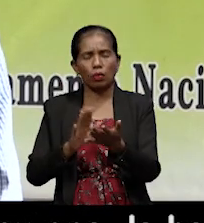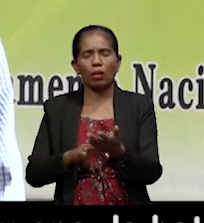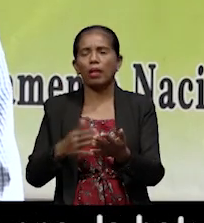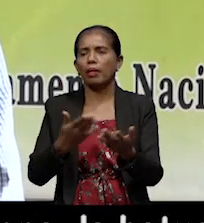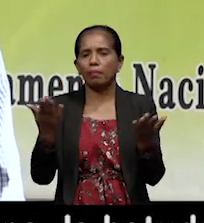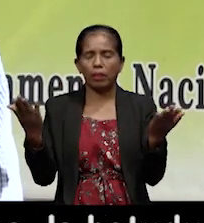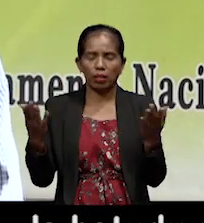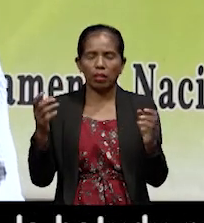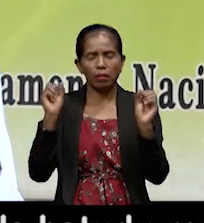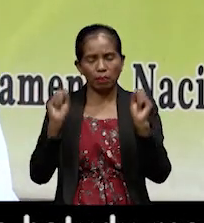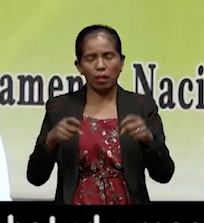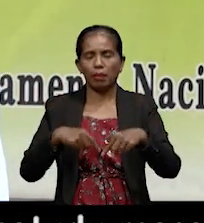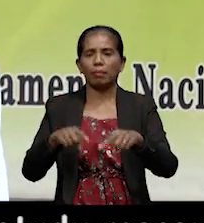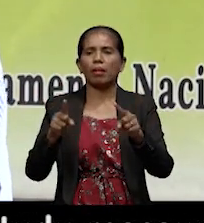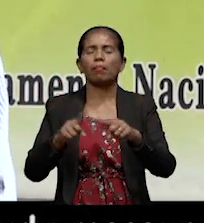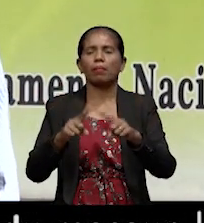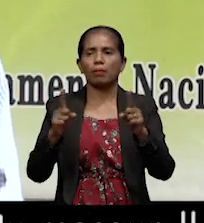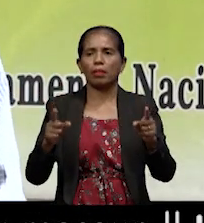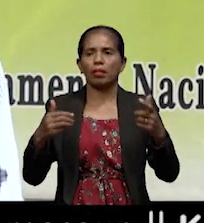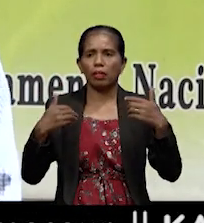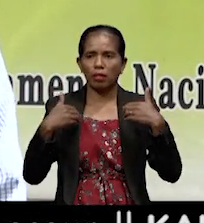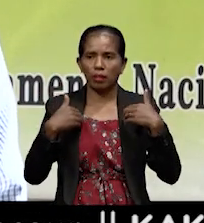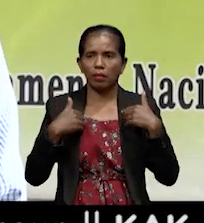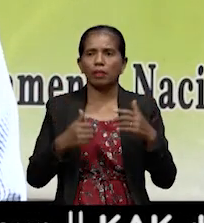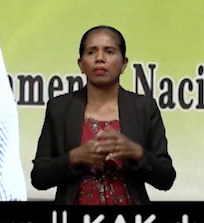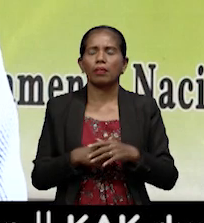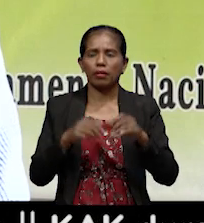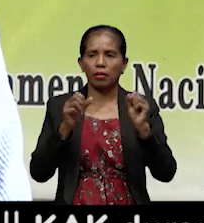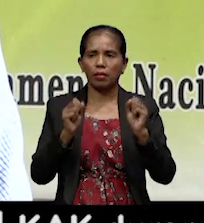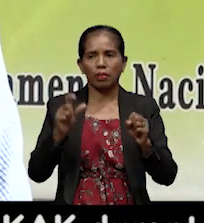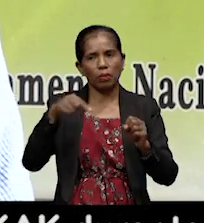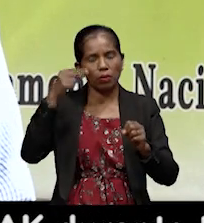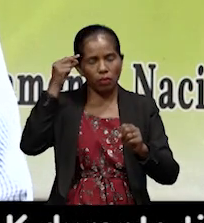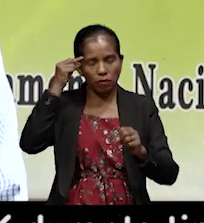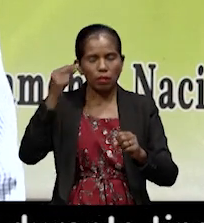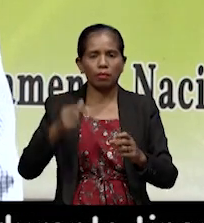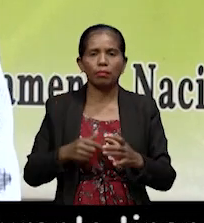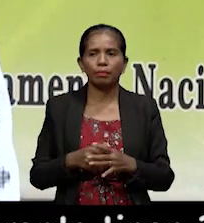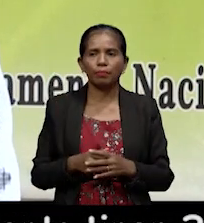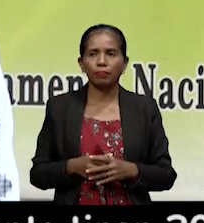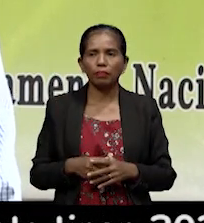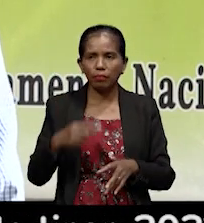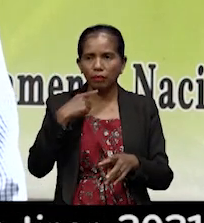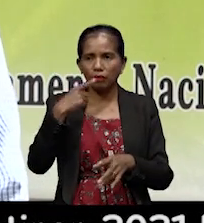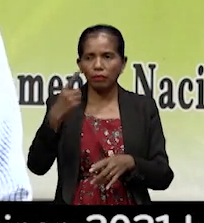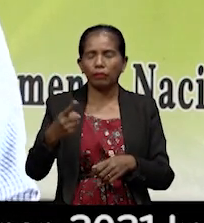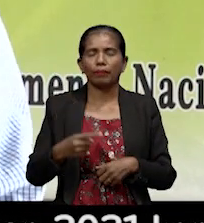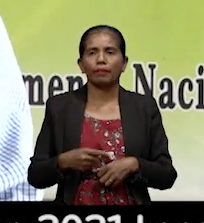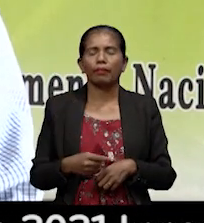ne liberdade. Mai be, ia mos razões fundamentais ne be governo. Até te katak,